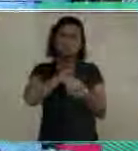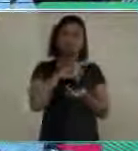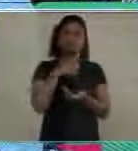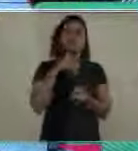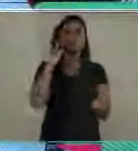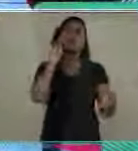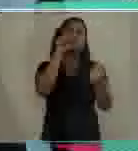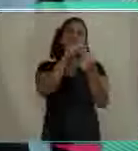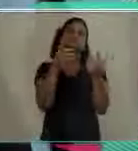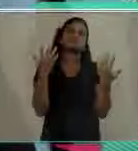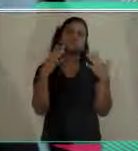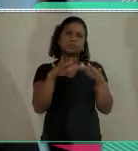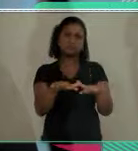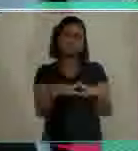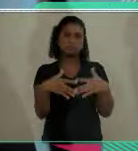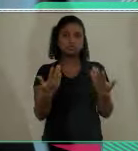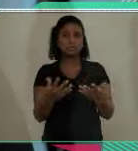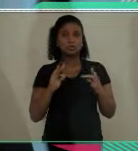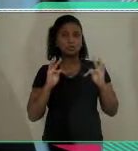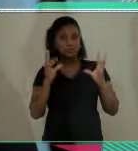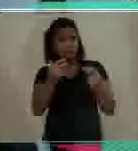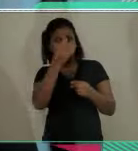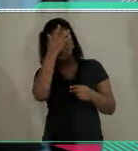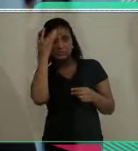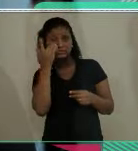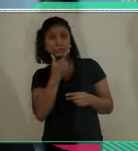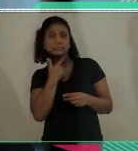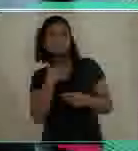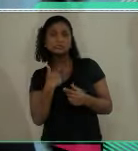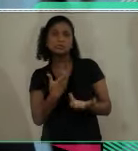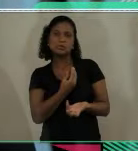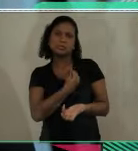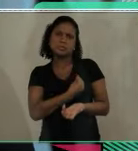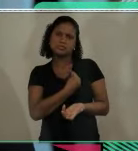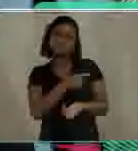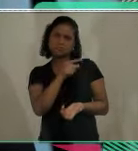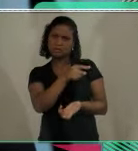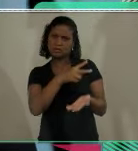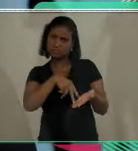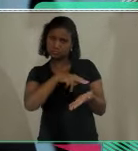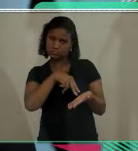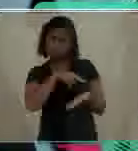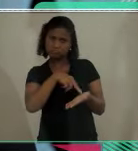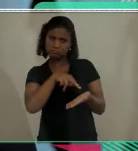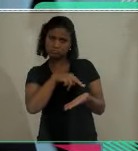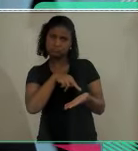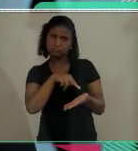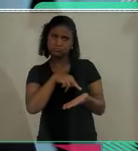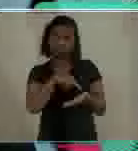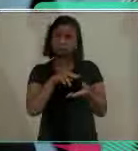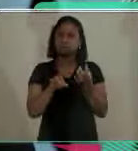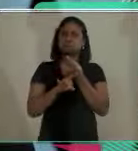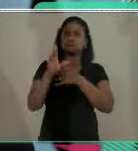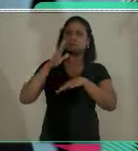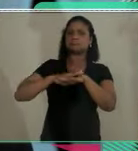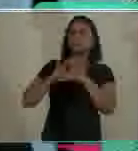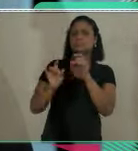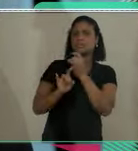objetivo a inclusão. Então, todas as pessoas que desejem participar da dança,